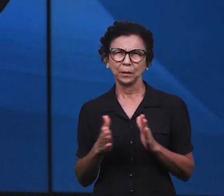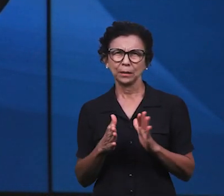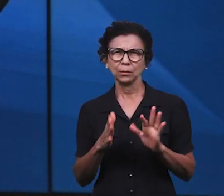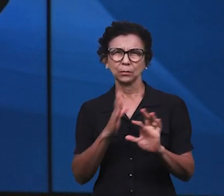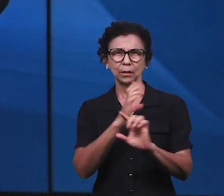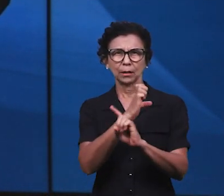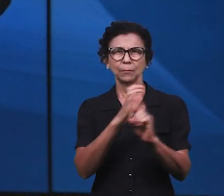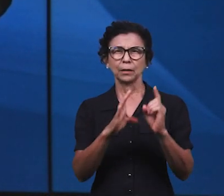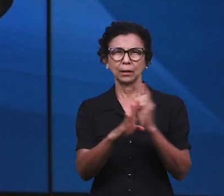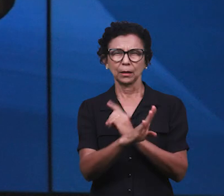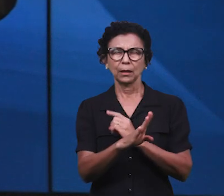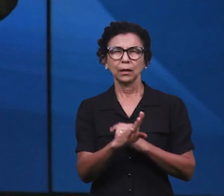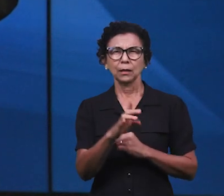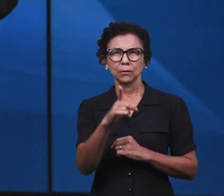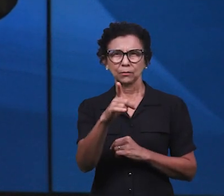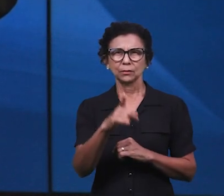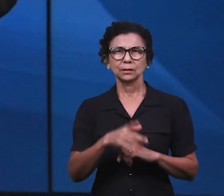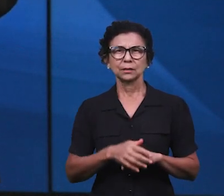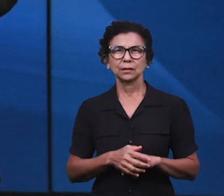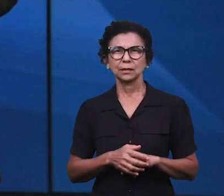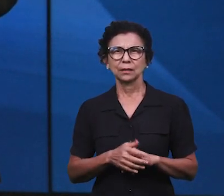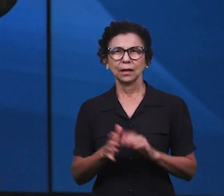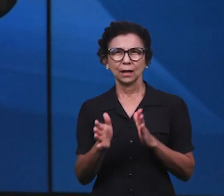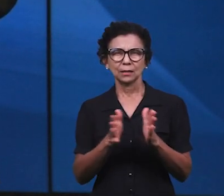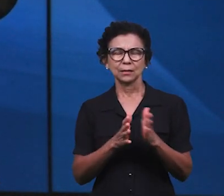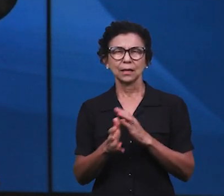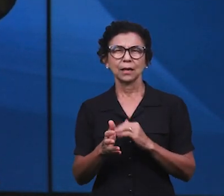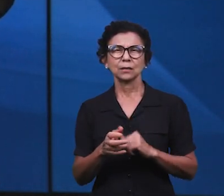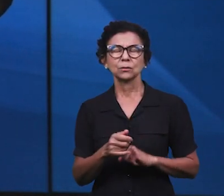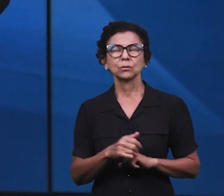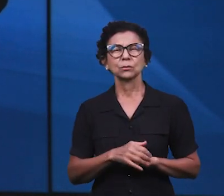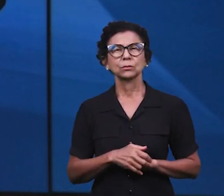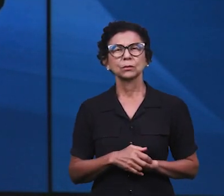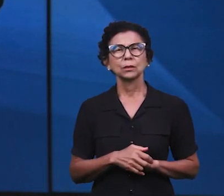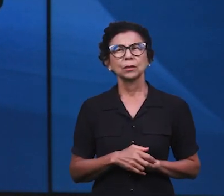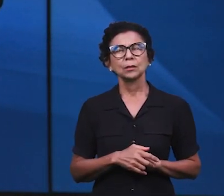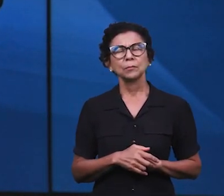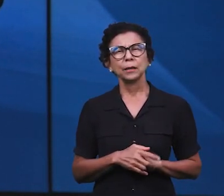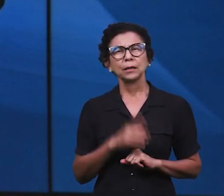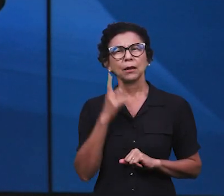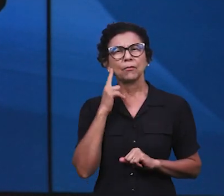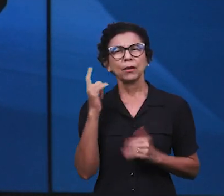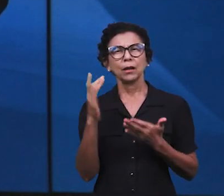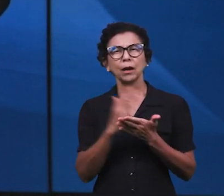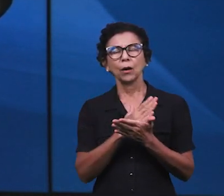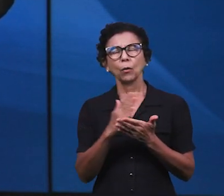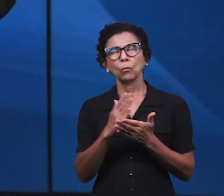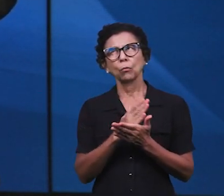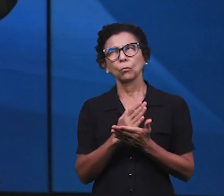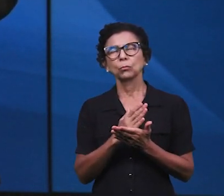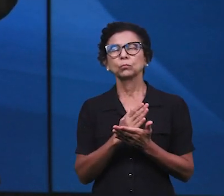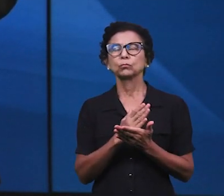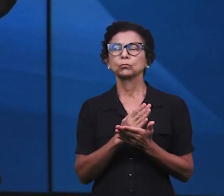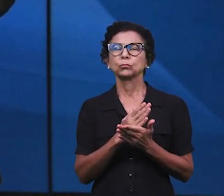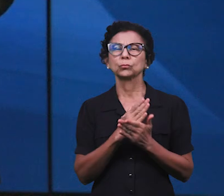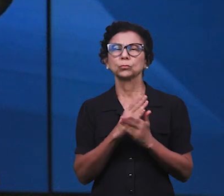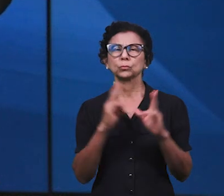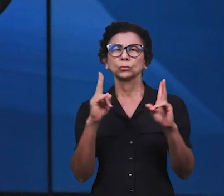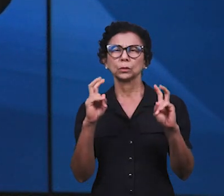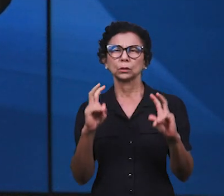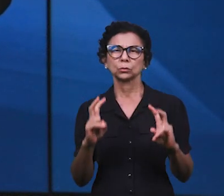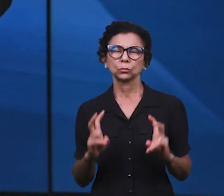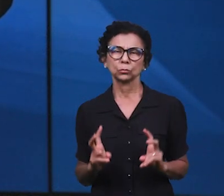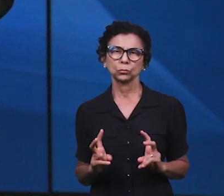Dominical que você tem acesso para tomar conhecimento de alguns aspectos do assunto que será